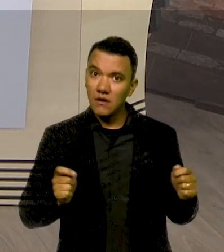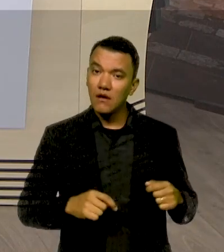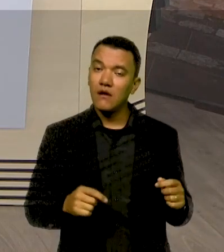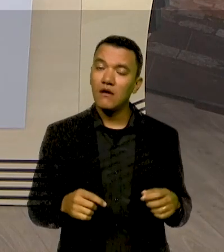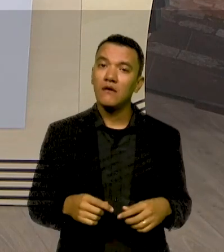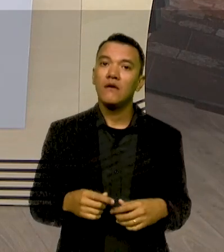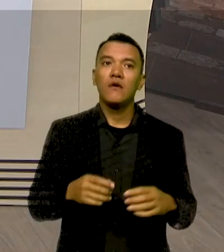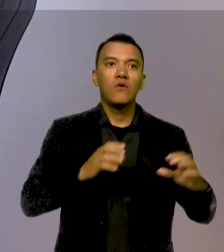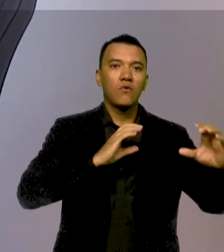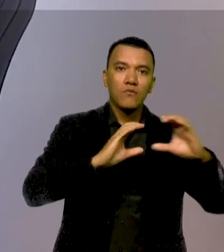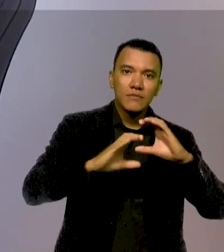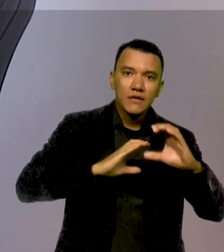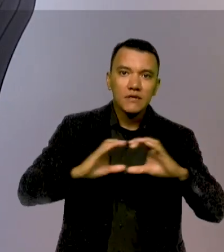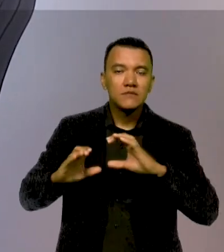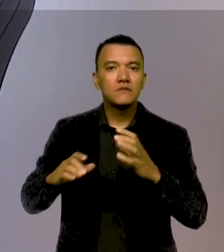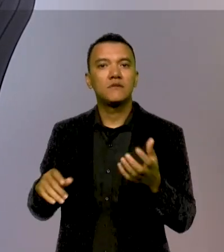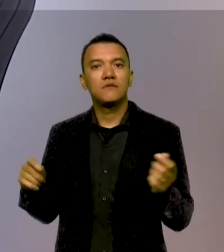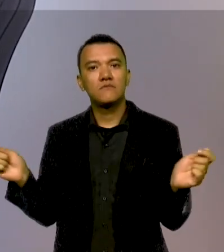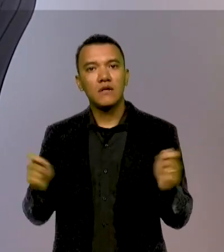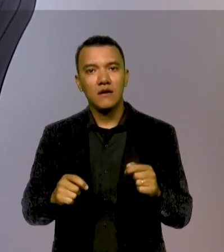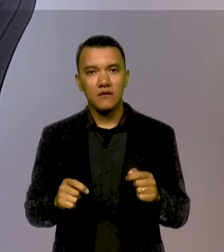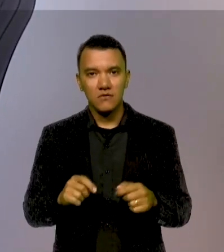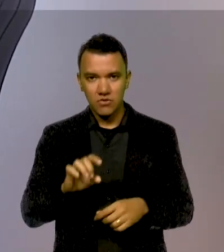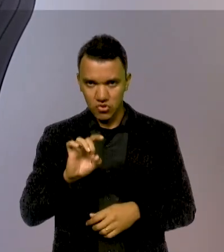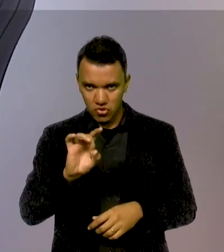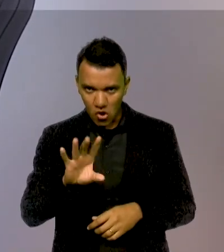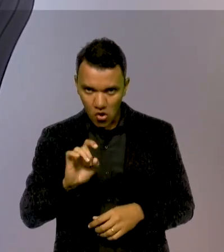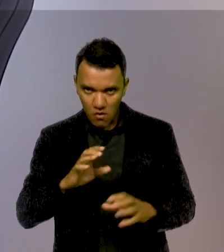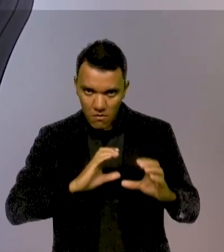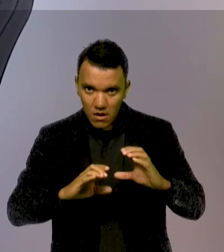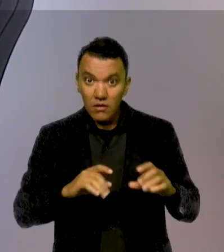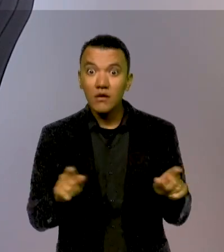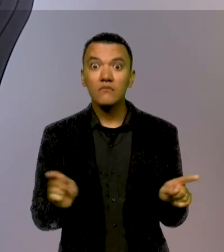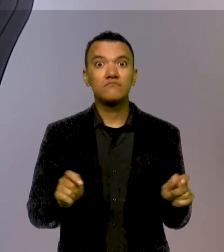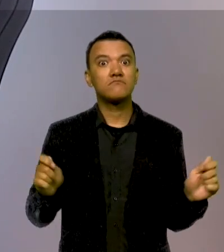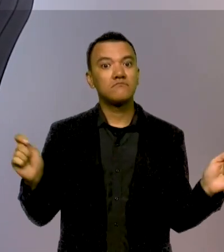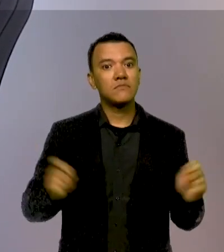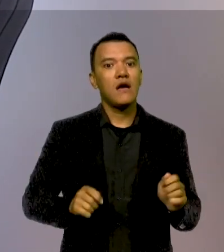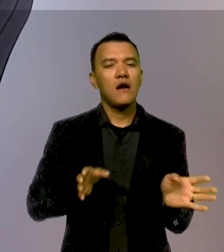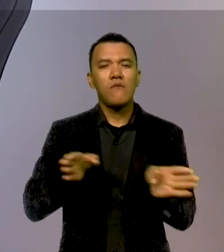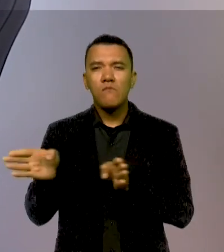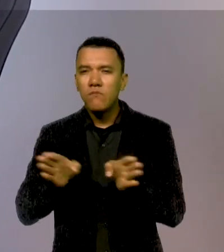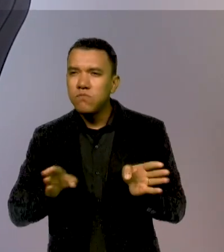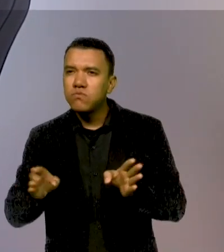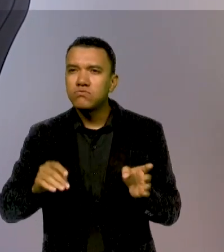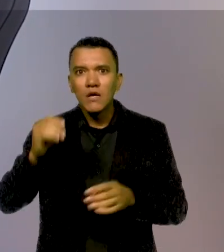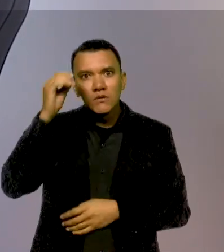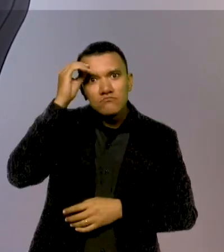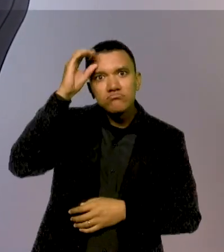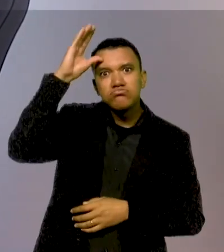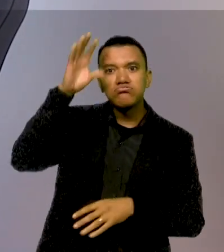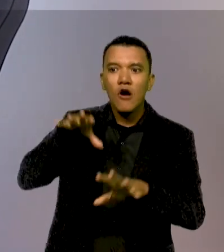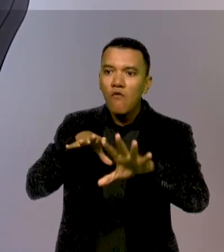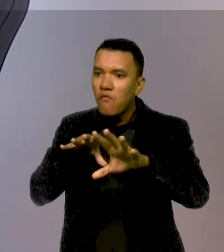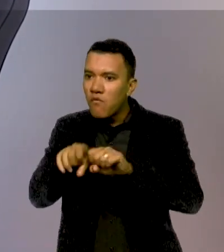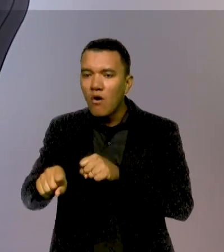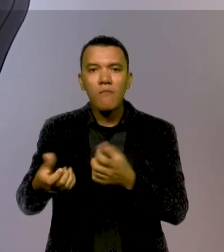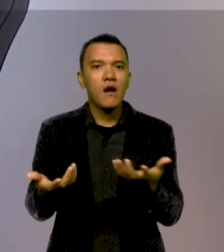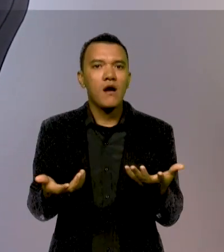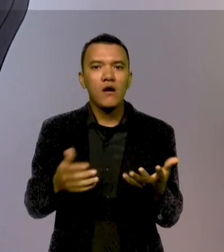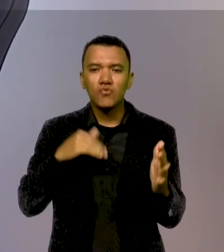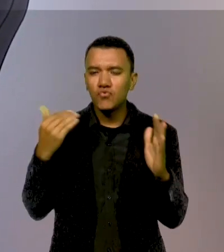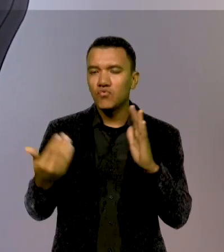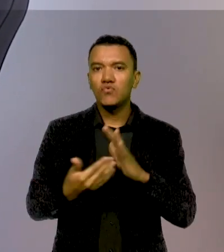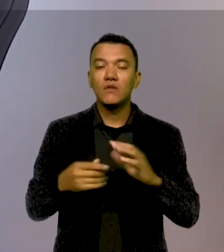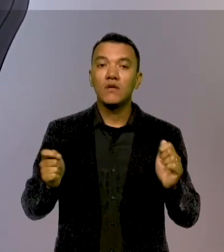de comunicação, e não só de comunicação, mas de ter acesso aos conhecimentos, aos saberes, se formar. Então, nós